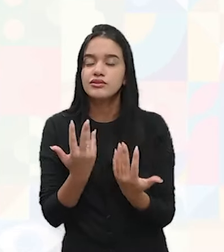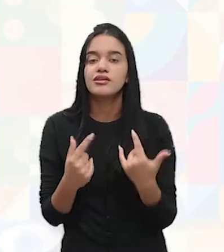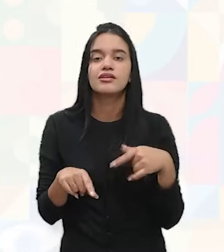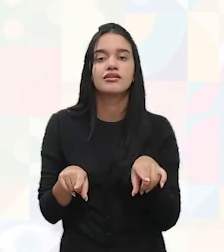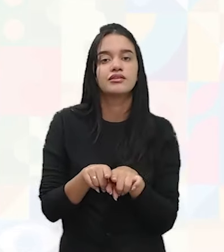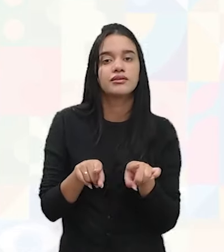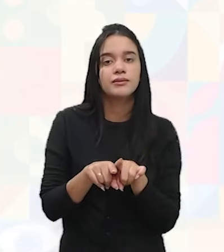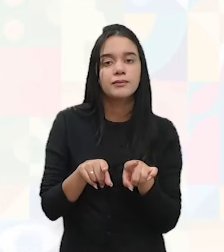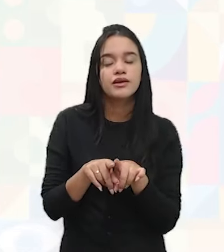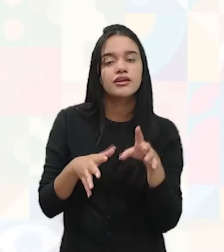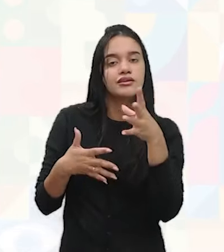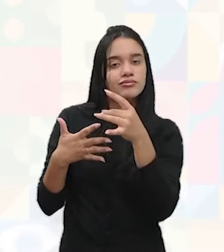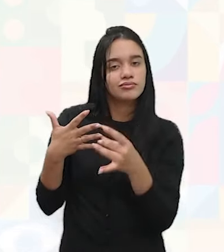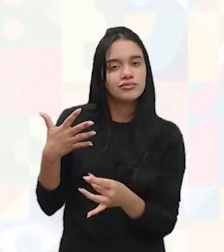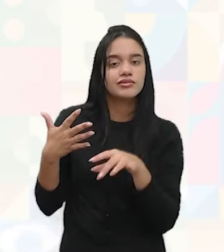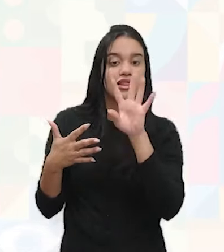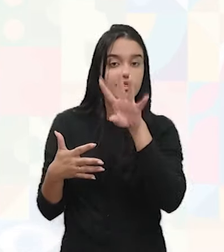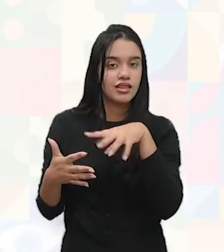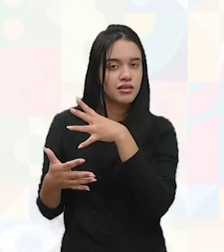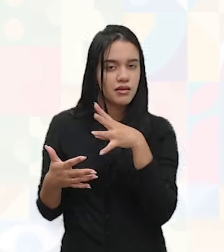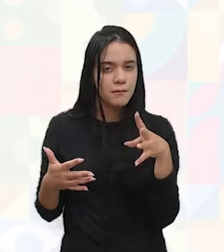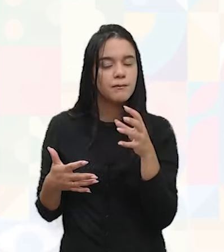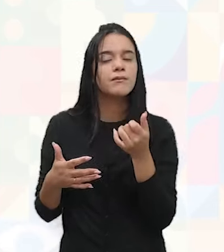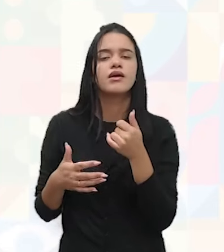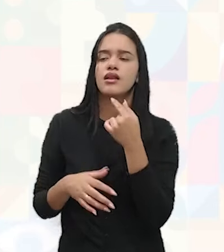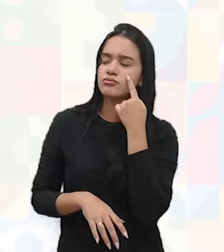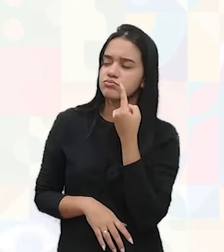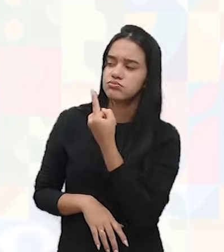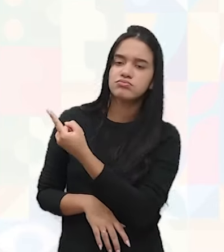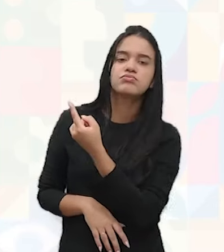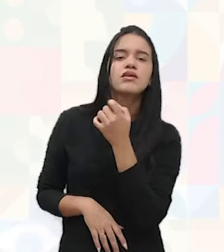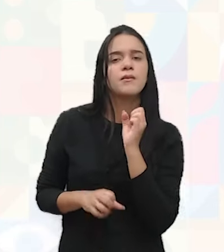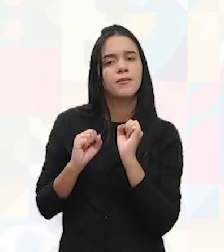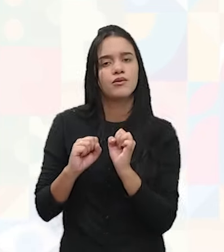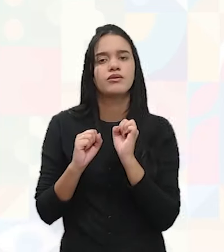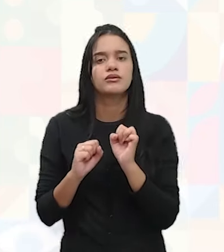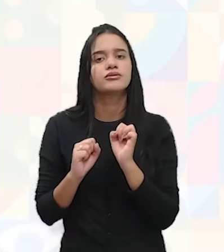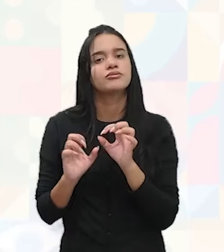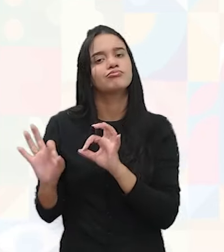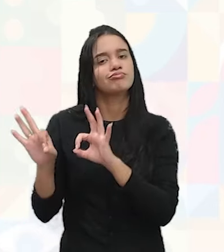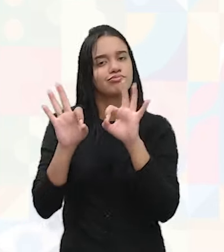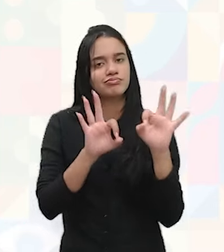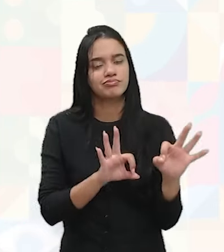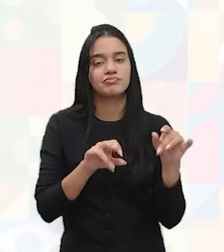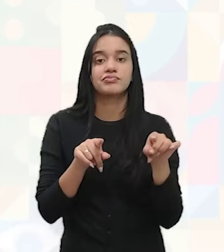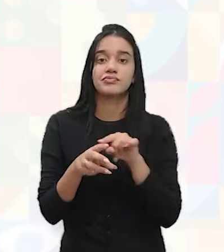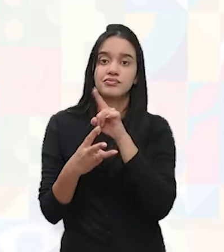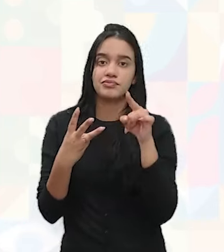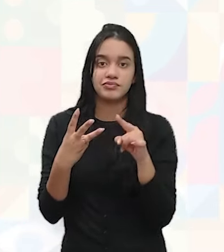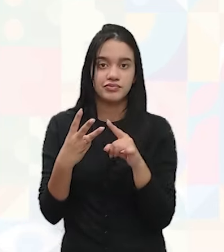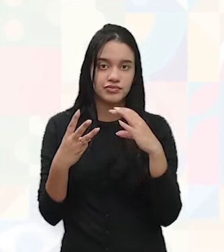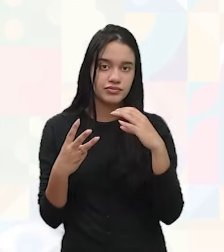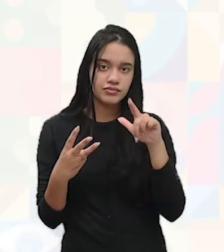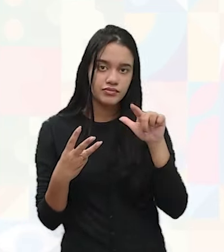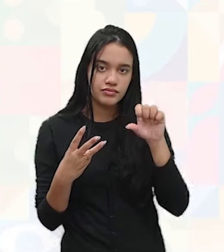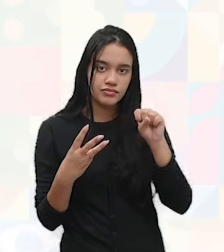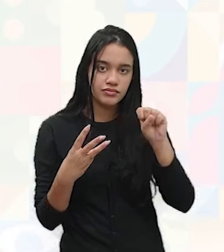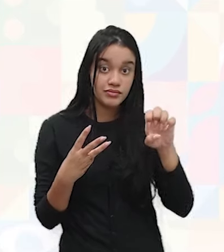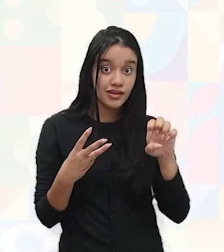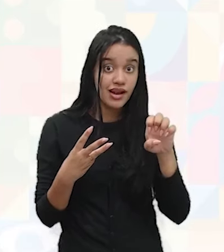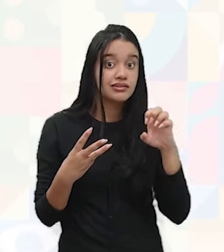destrinchado aí nessa tabela que vocês podem consultar quantas vezes acharem necessário tá o de classe C né a gente tem lá um não bem grande